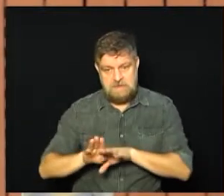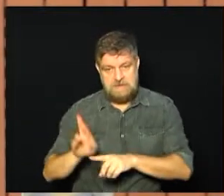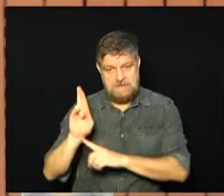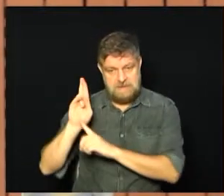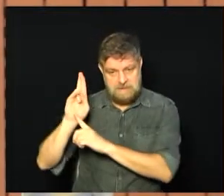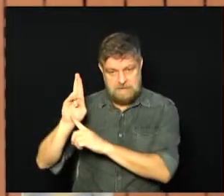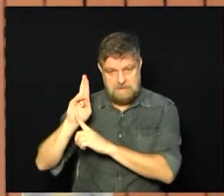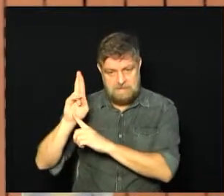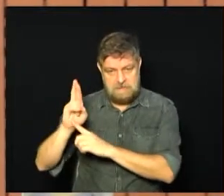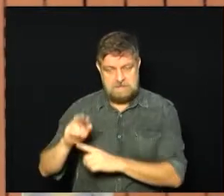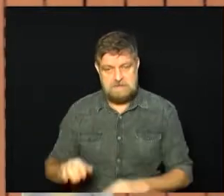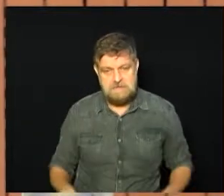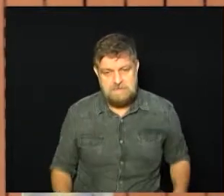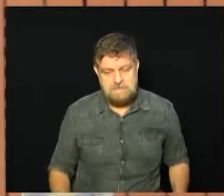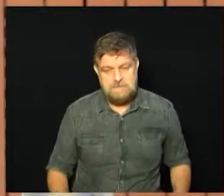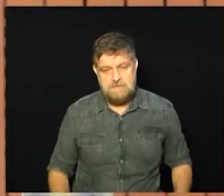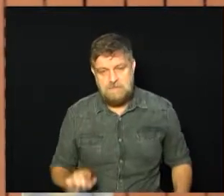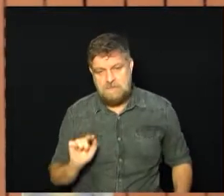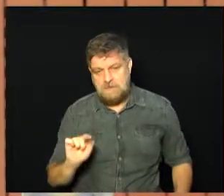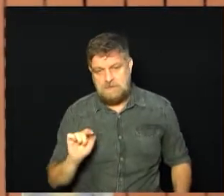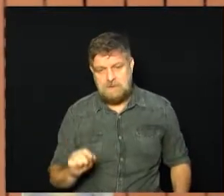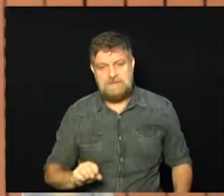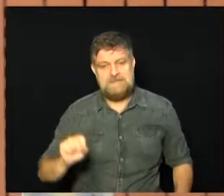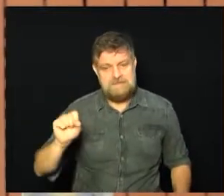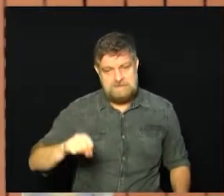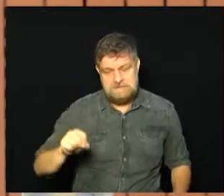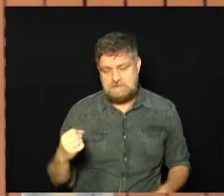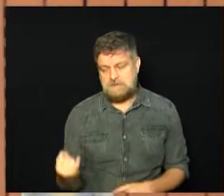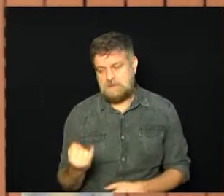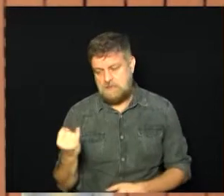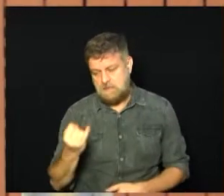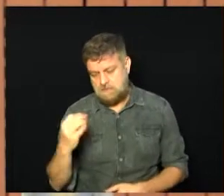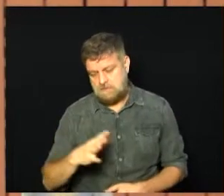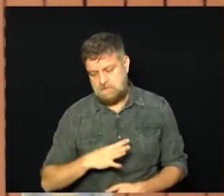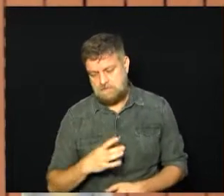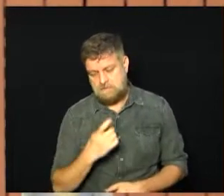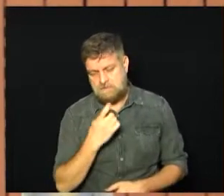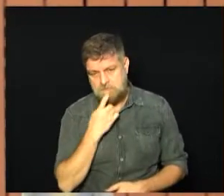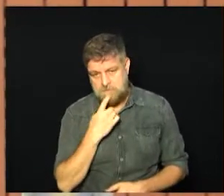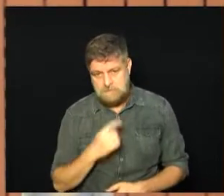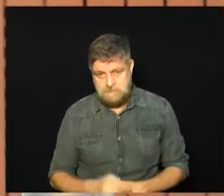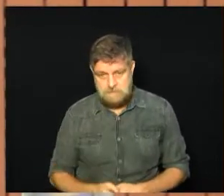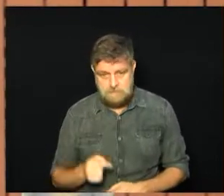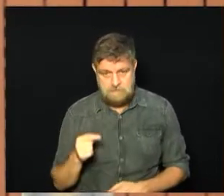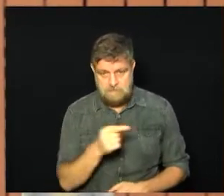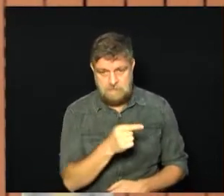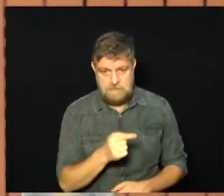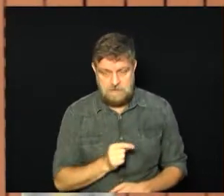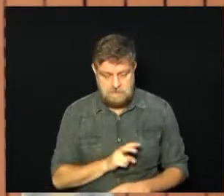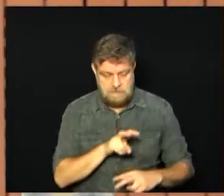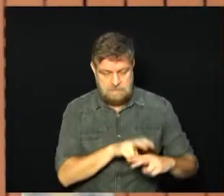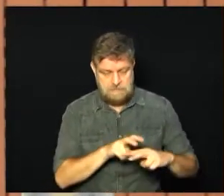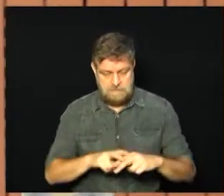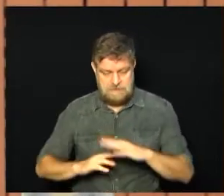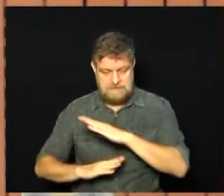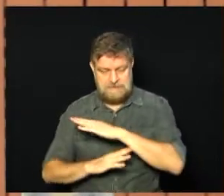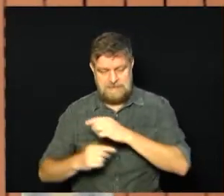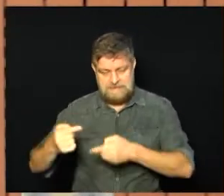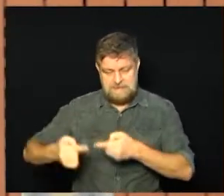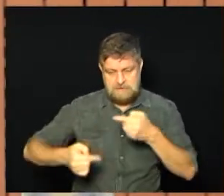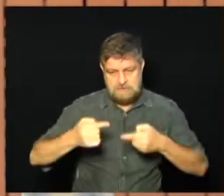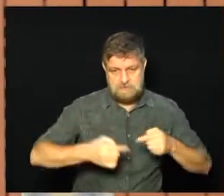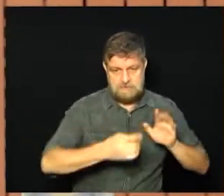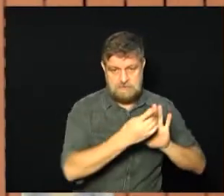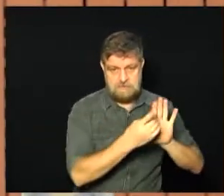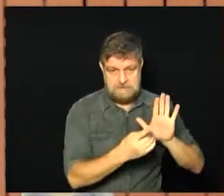também, de que eles são, sim, importantes para o município, e vocês estarem aqui nesta casa discutindo um